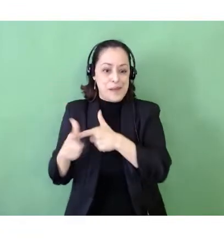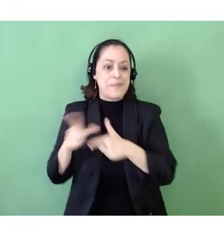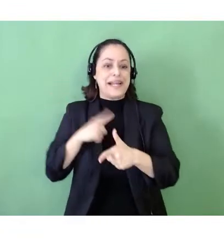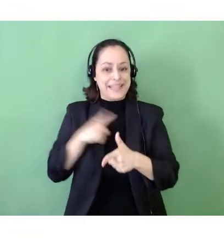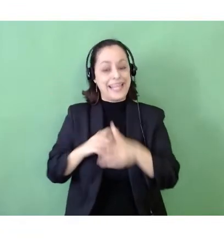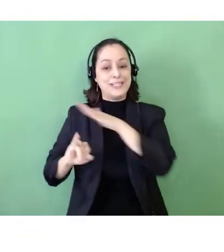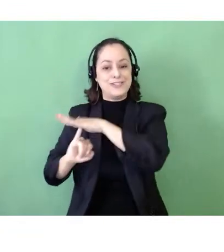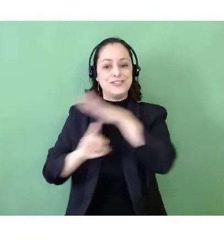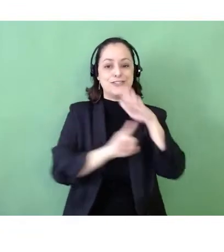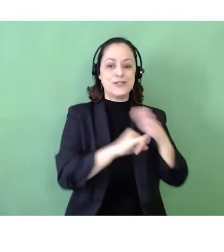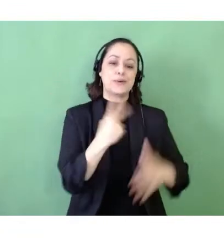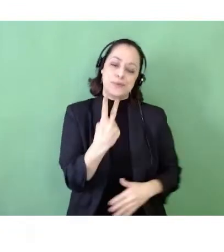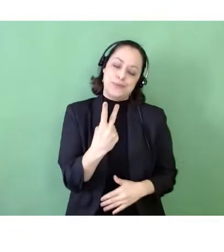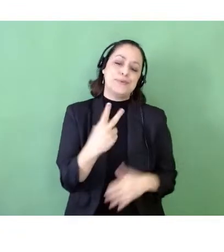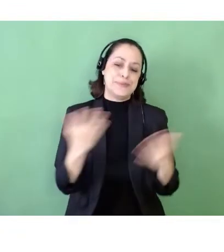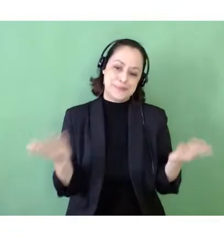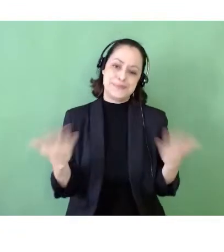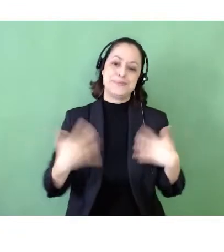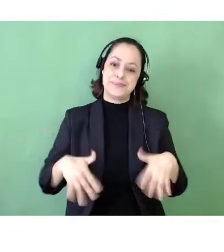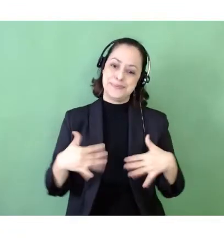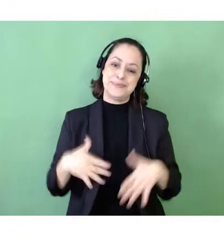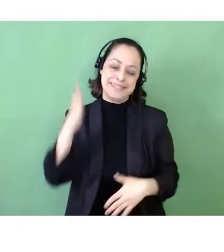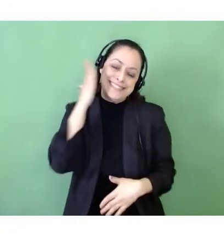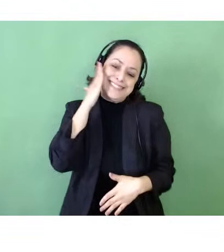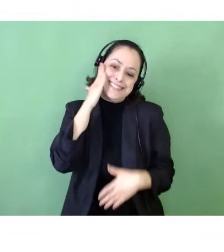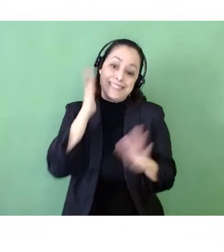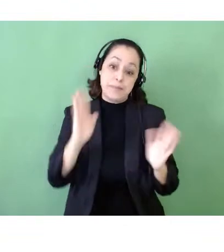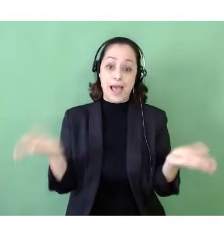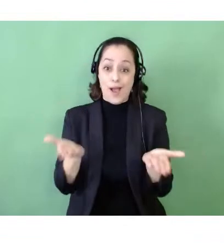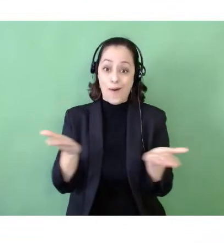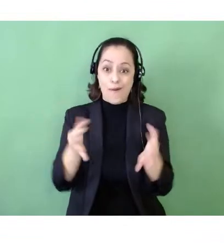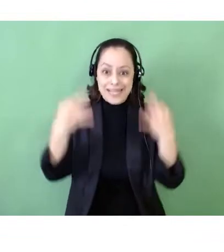muito exigente. Mas agora iniciaremos